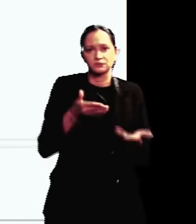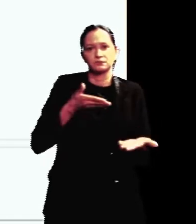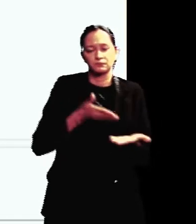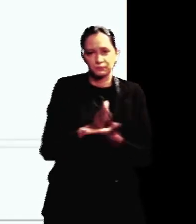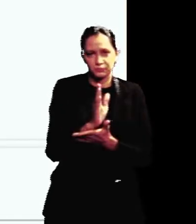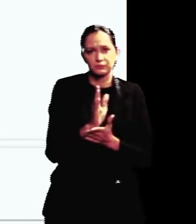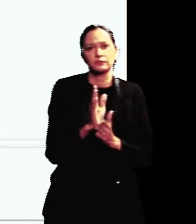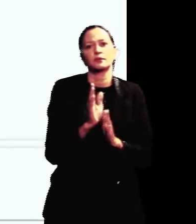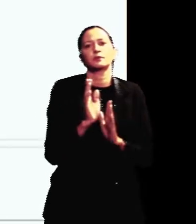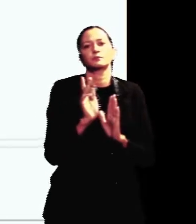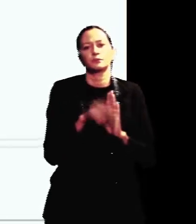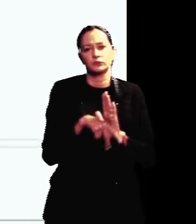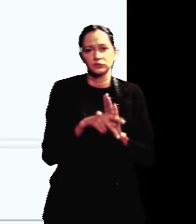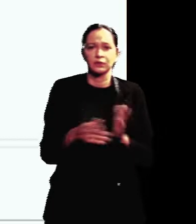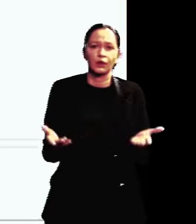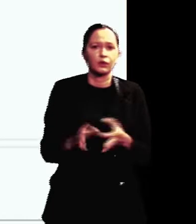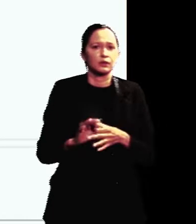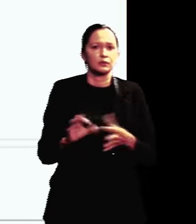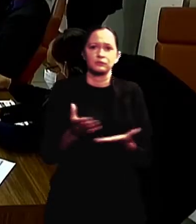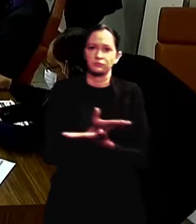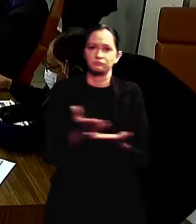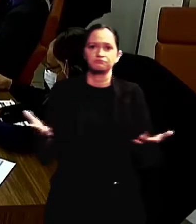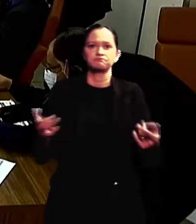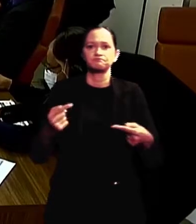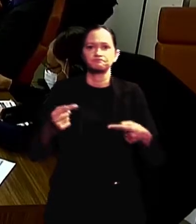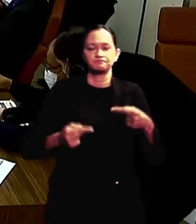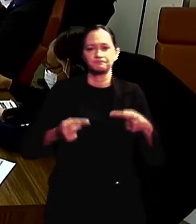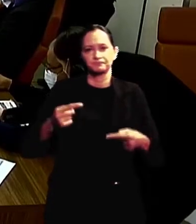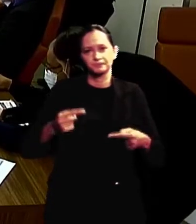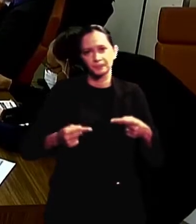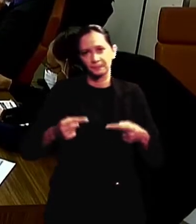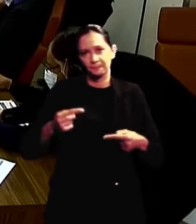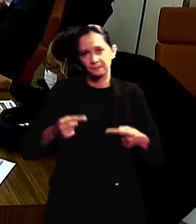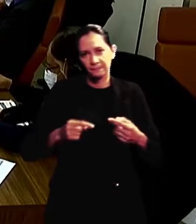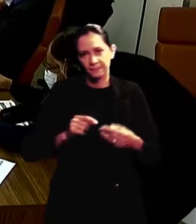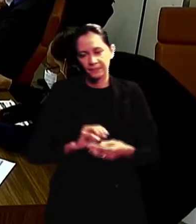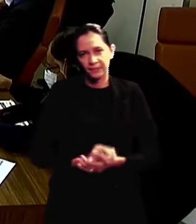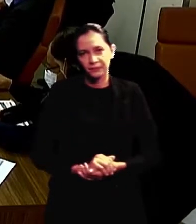do projeto. O projeto está em discussão.